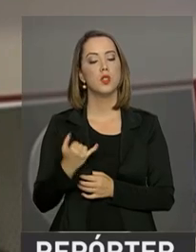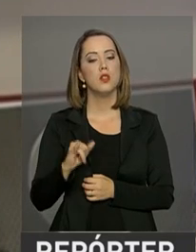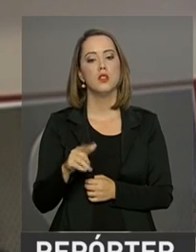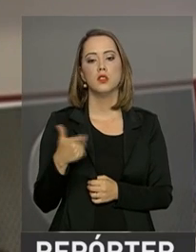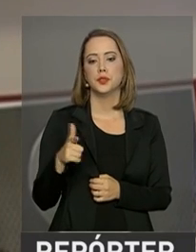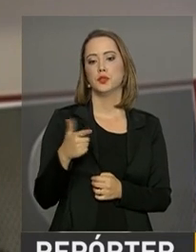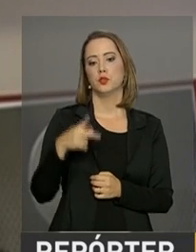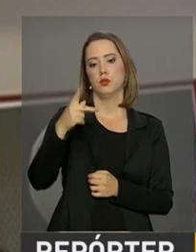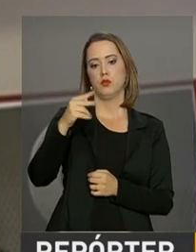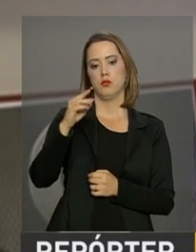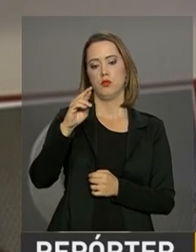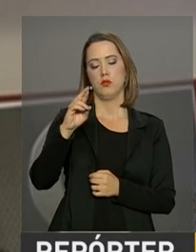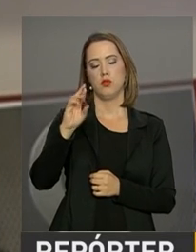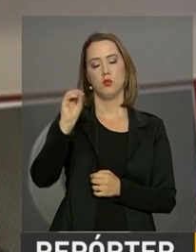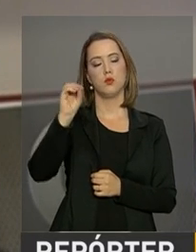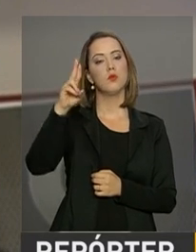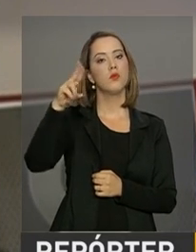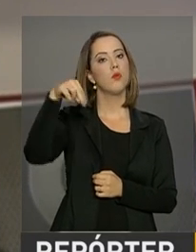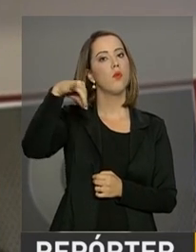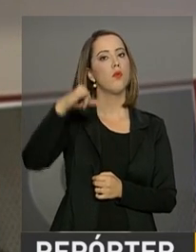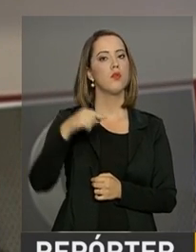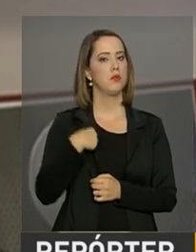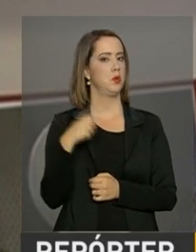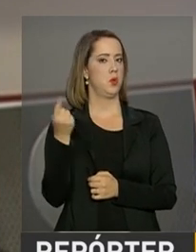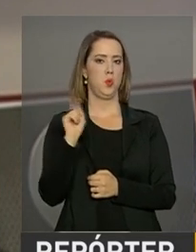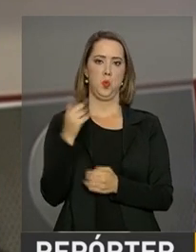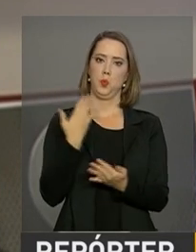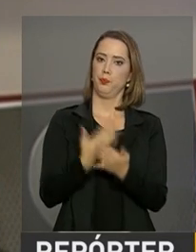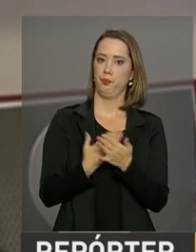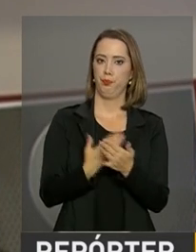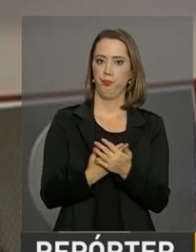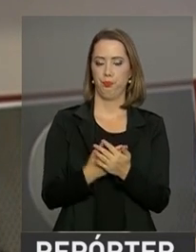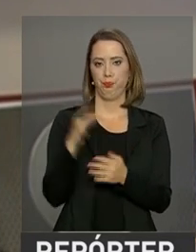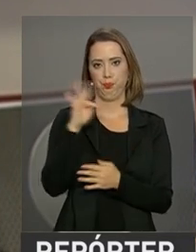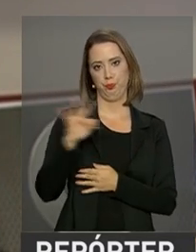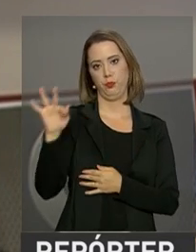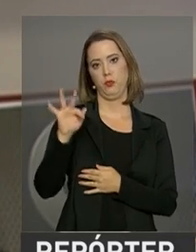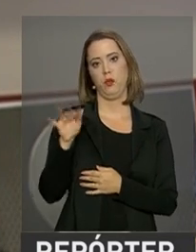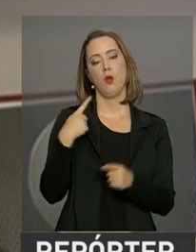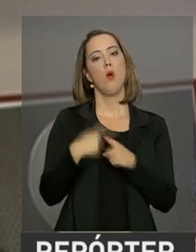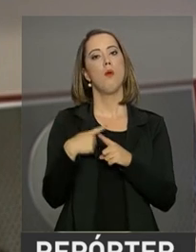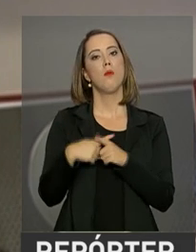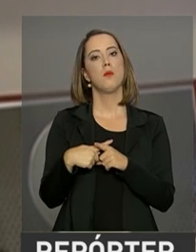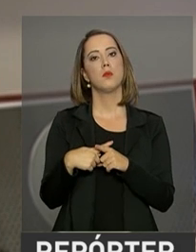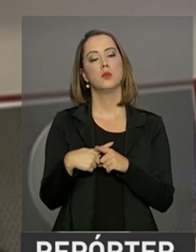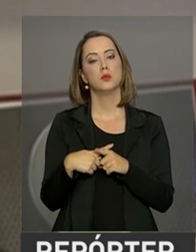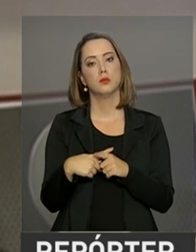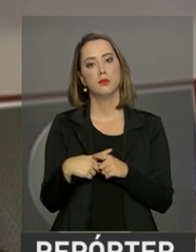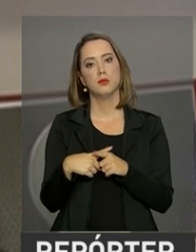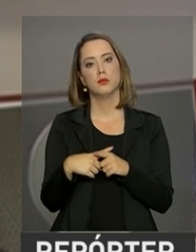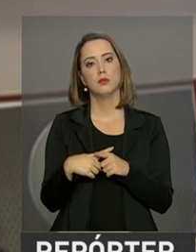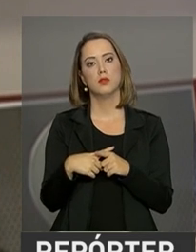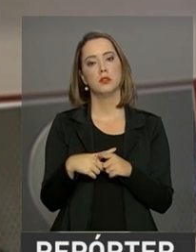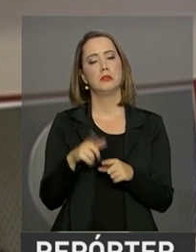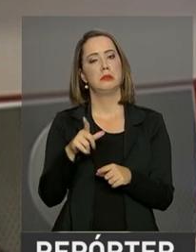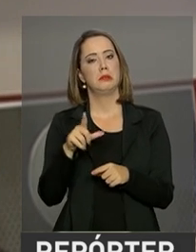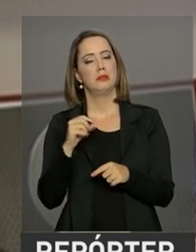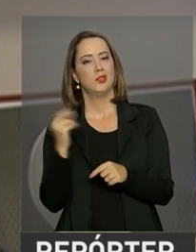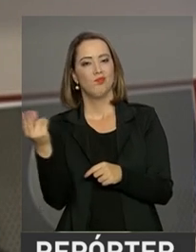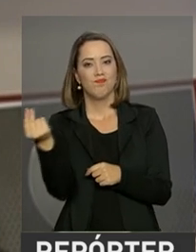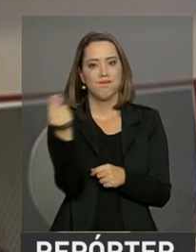pro eu não estaria cursando Universidade porque eh ainda